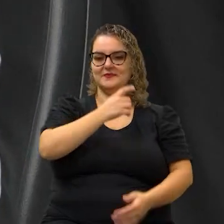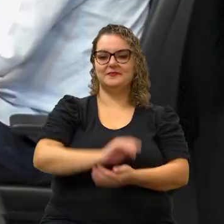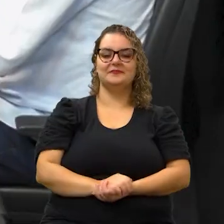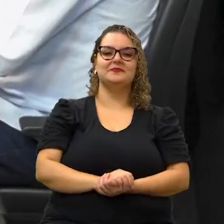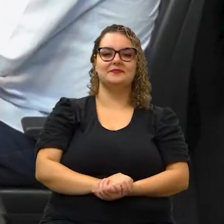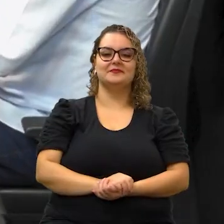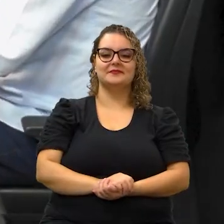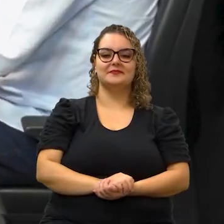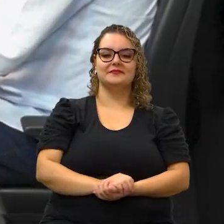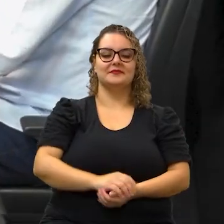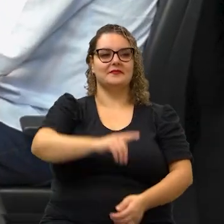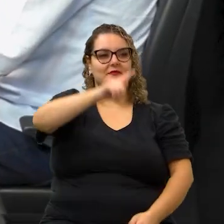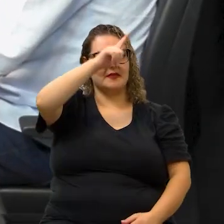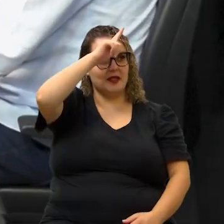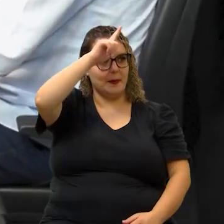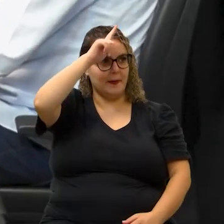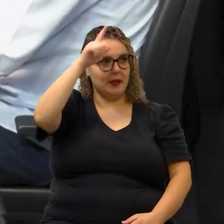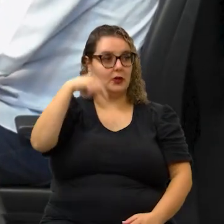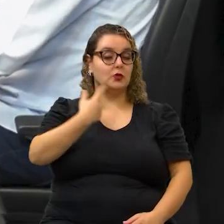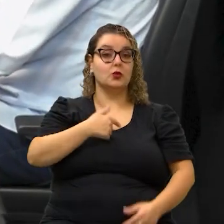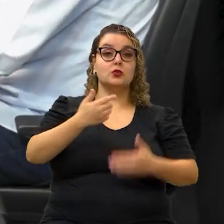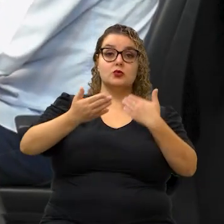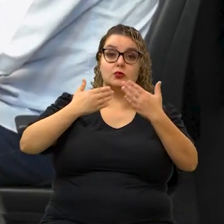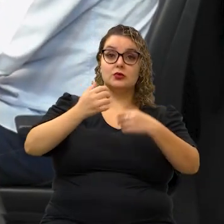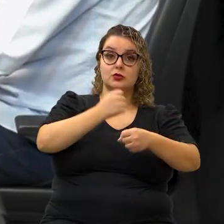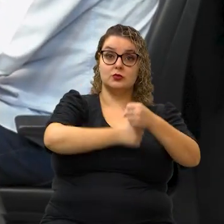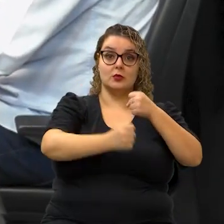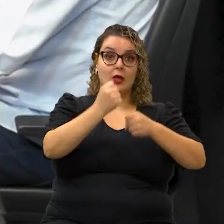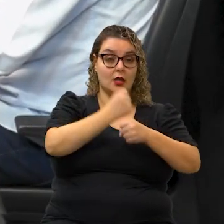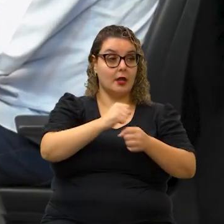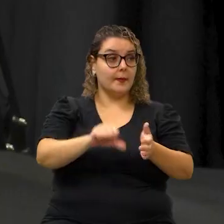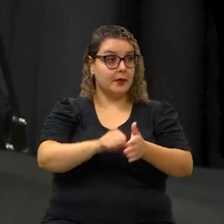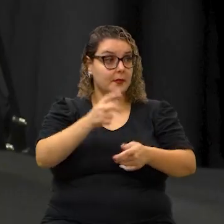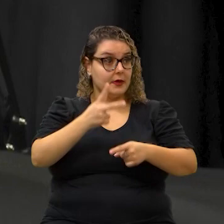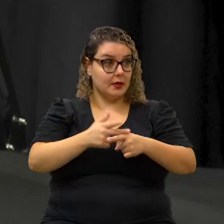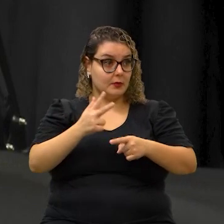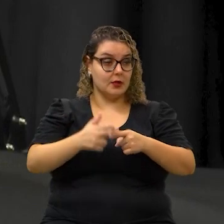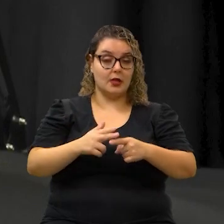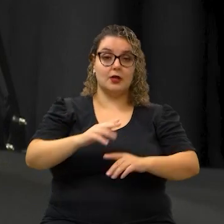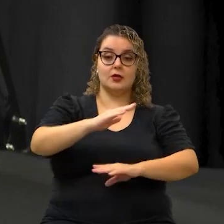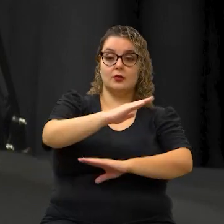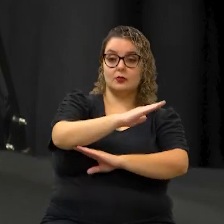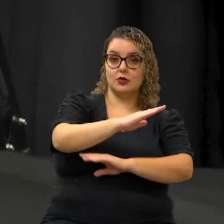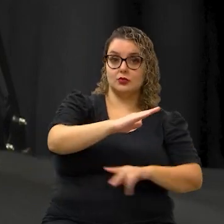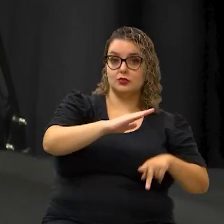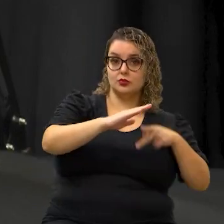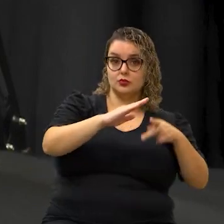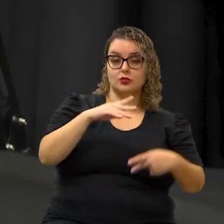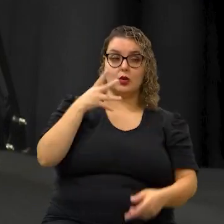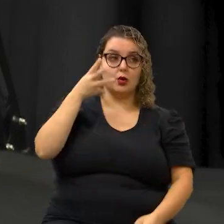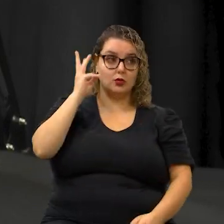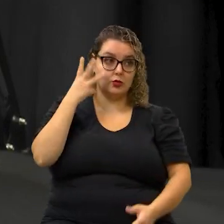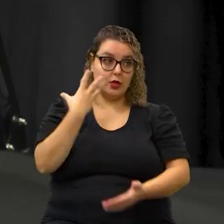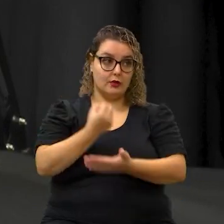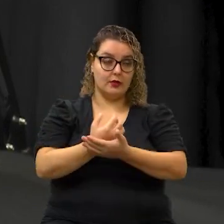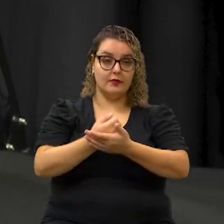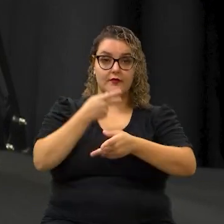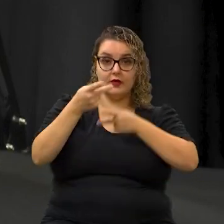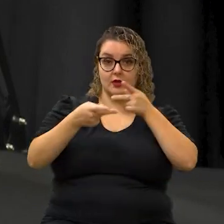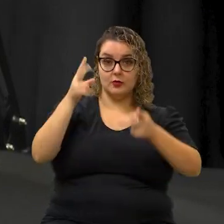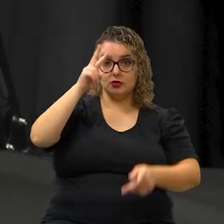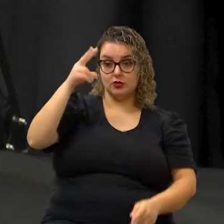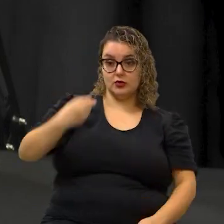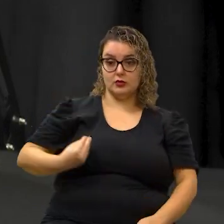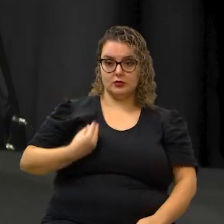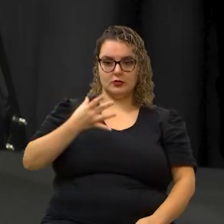minha. Peta, a gente conversou o ano passado na primeira temporada do nosso podcast, falamos um pouquinho da sua